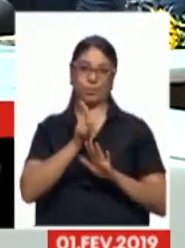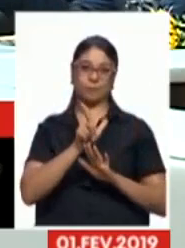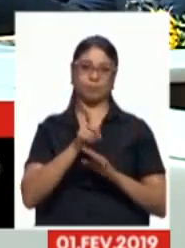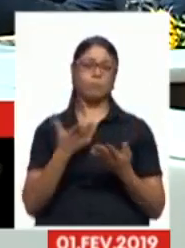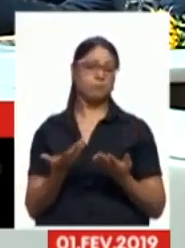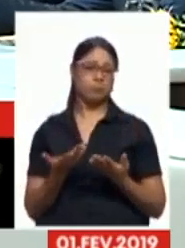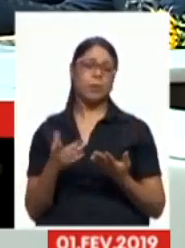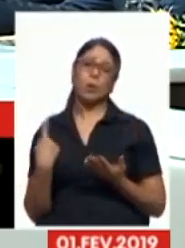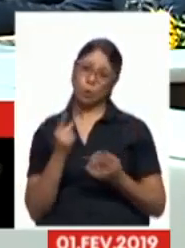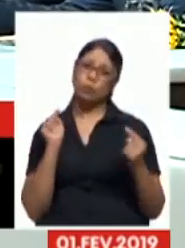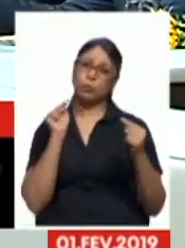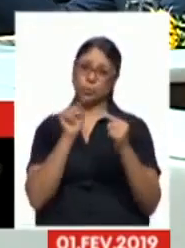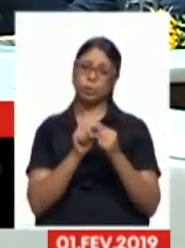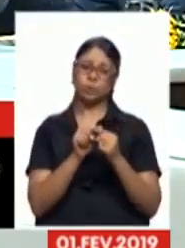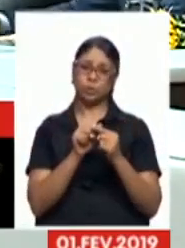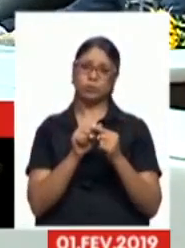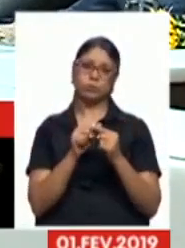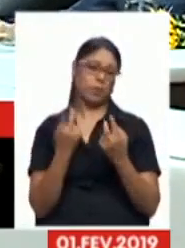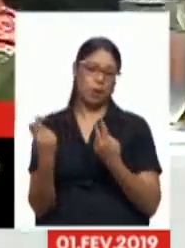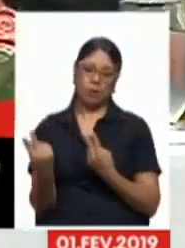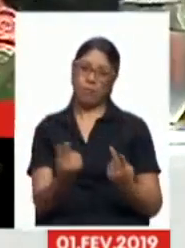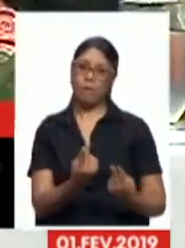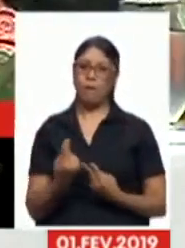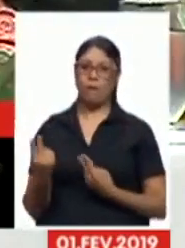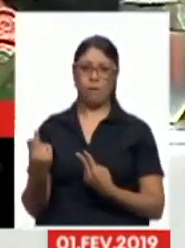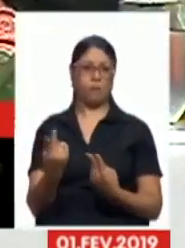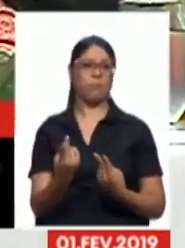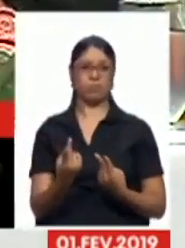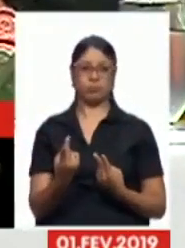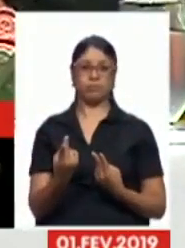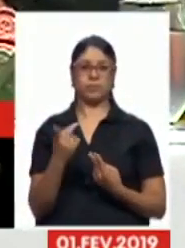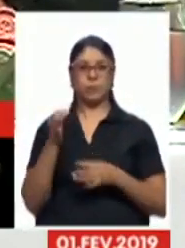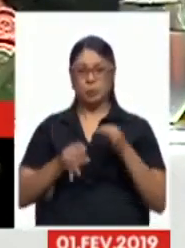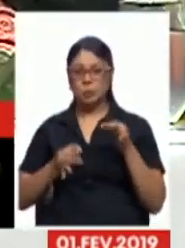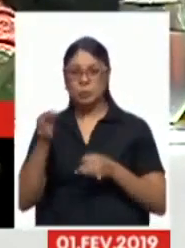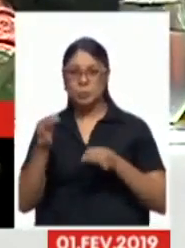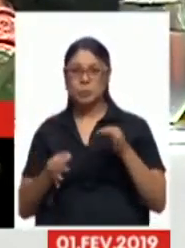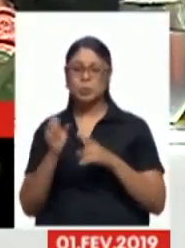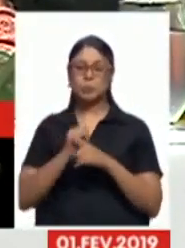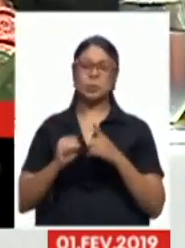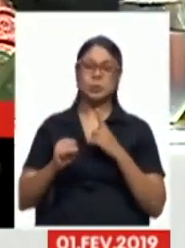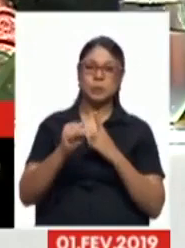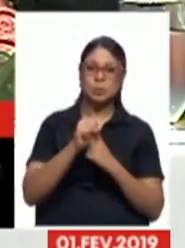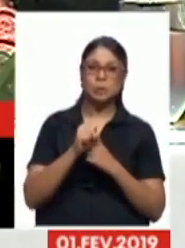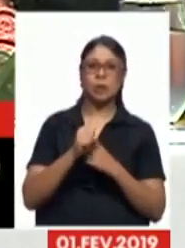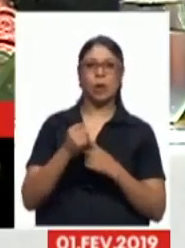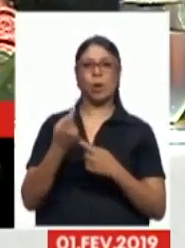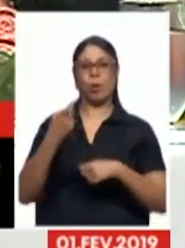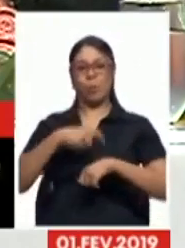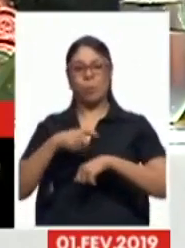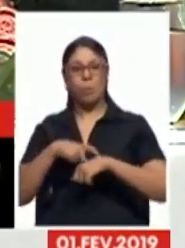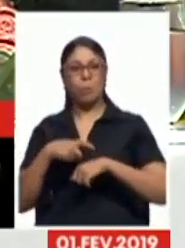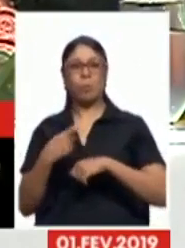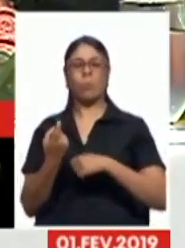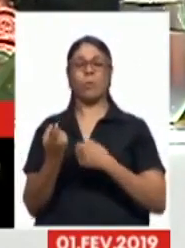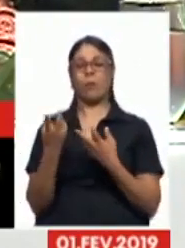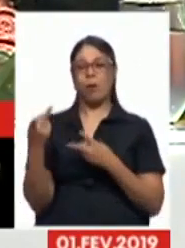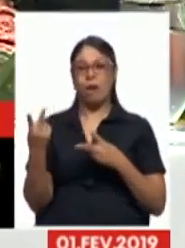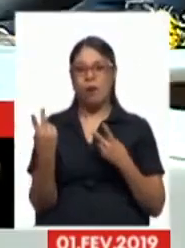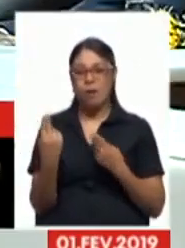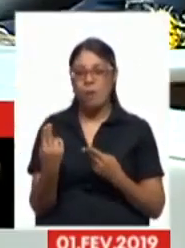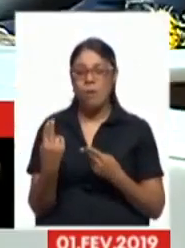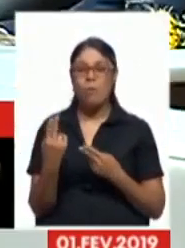são comuns. Justiça social, desenvolvimento, oportunidades iguais e respeito às